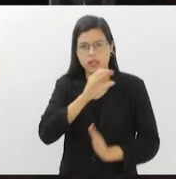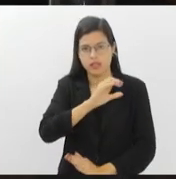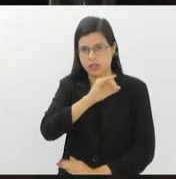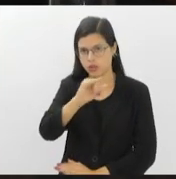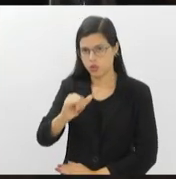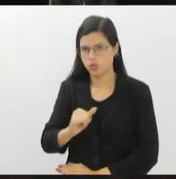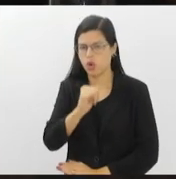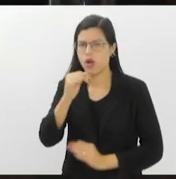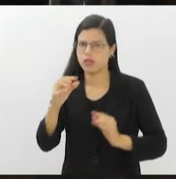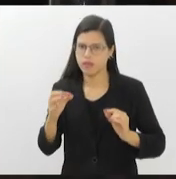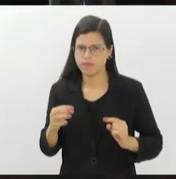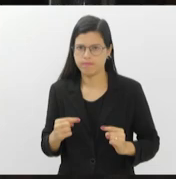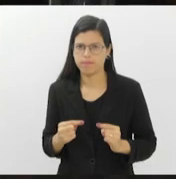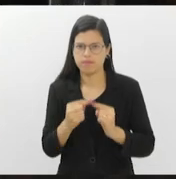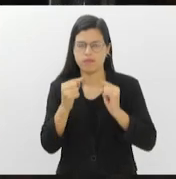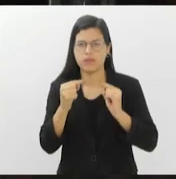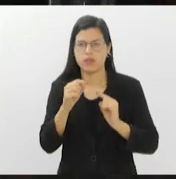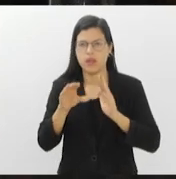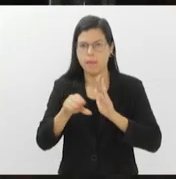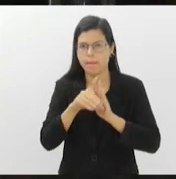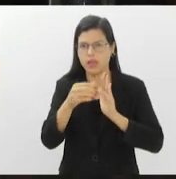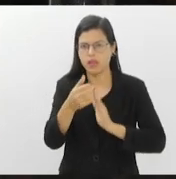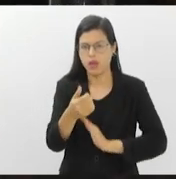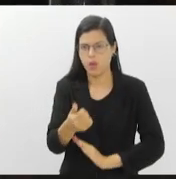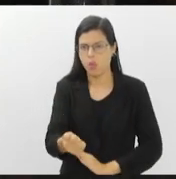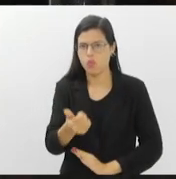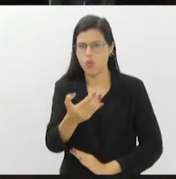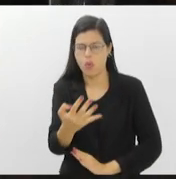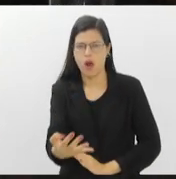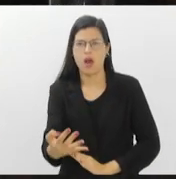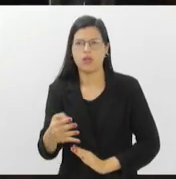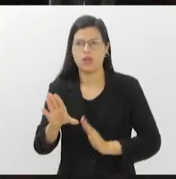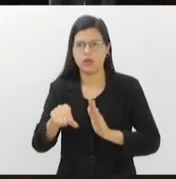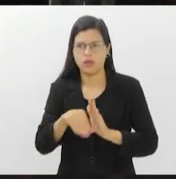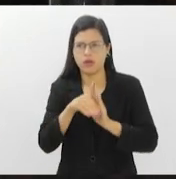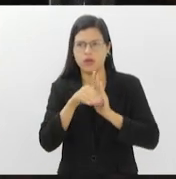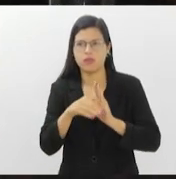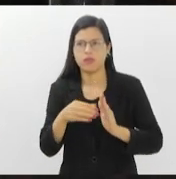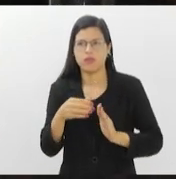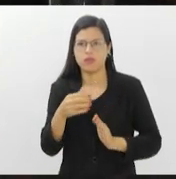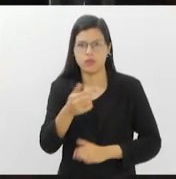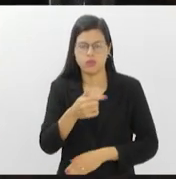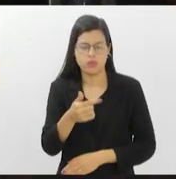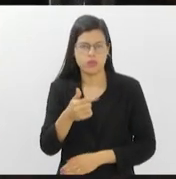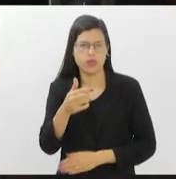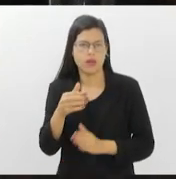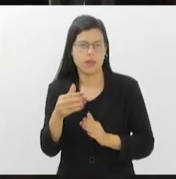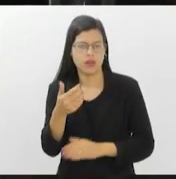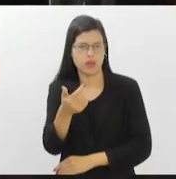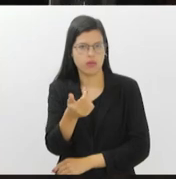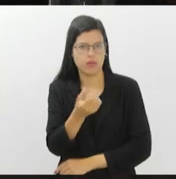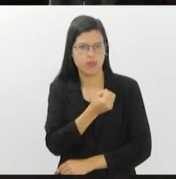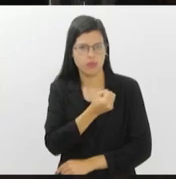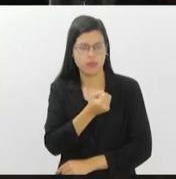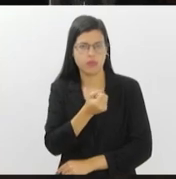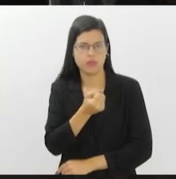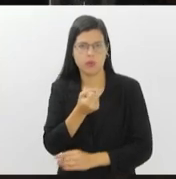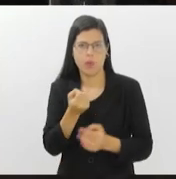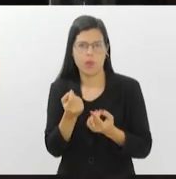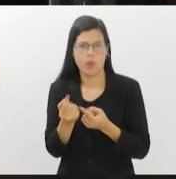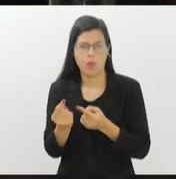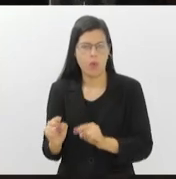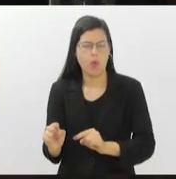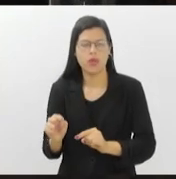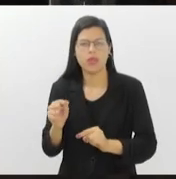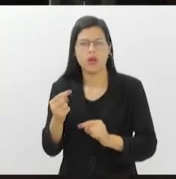Justiça, favorável às emendas 1 e 4, favorável com subemenda à emenda número 2, contrária à emenda número